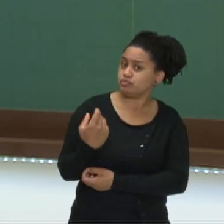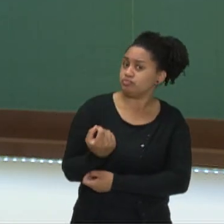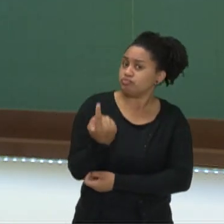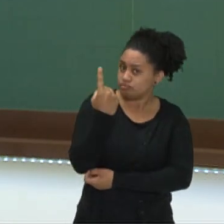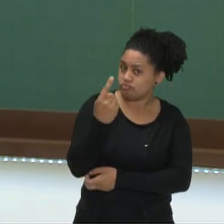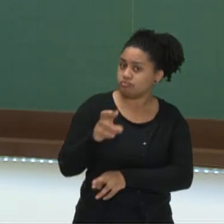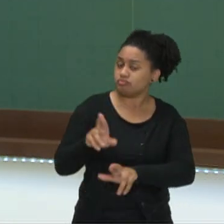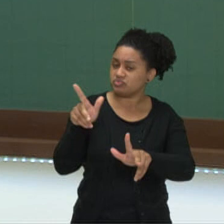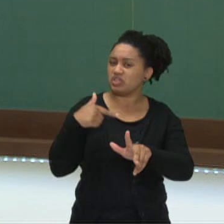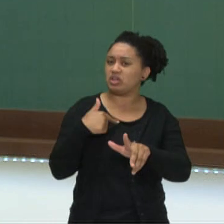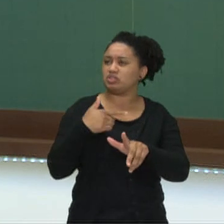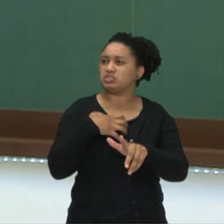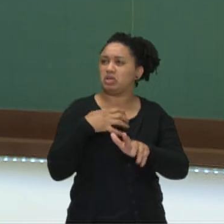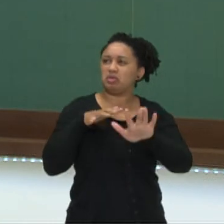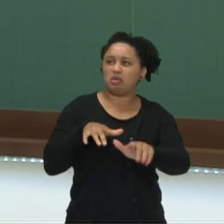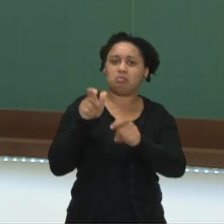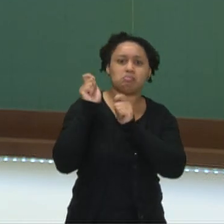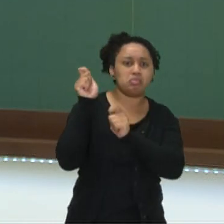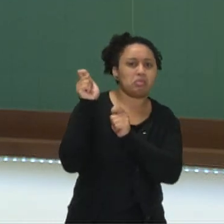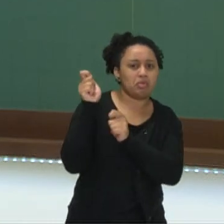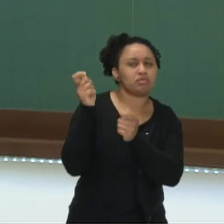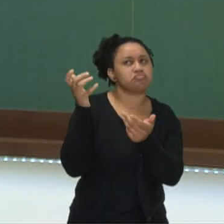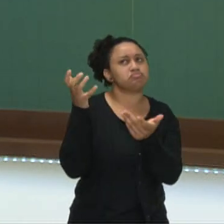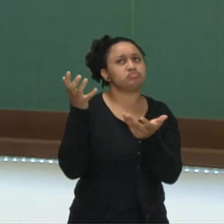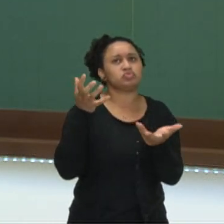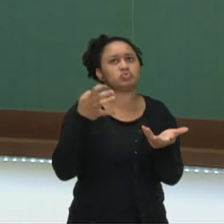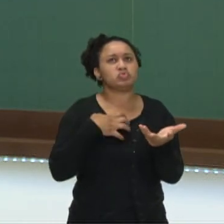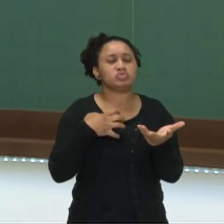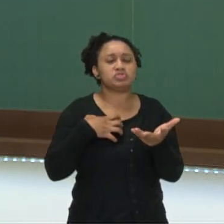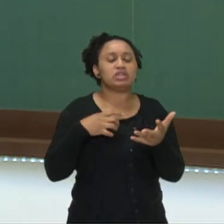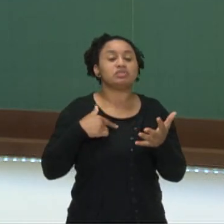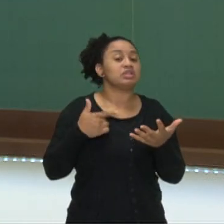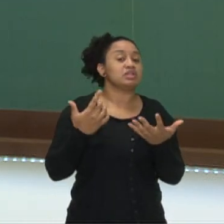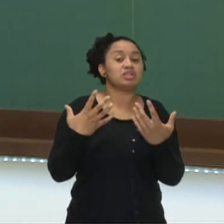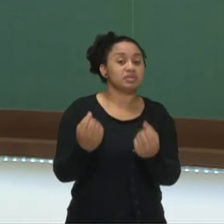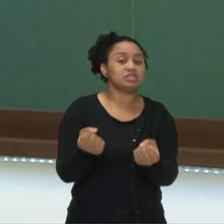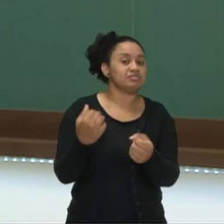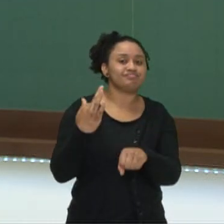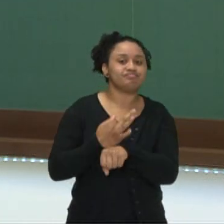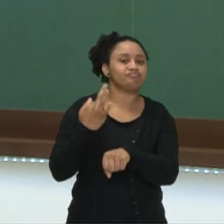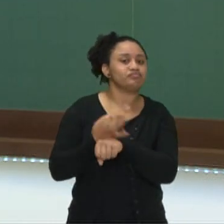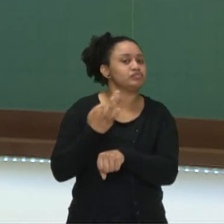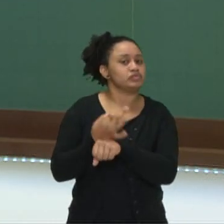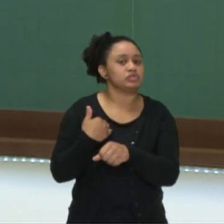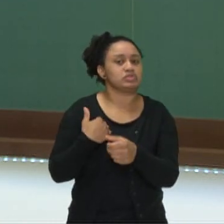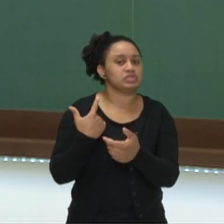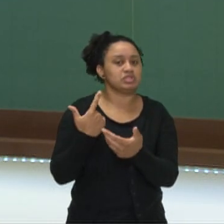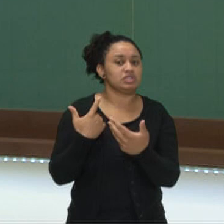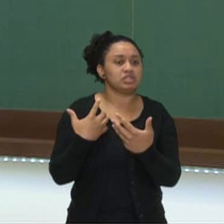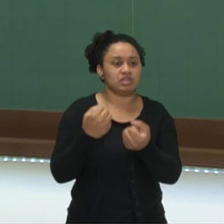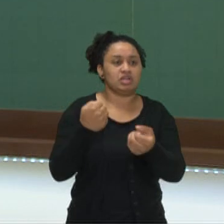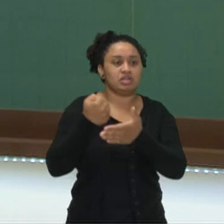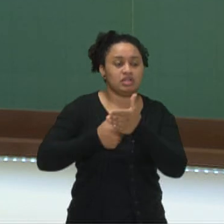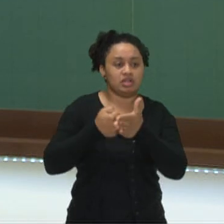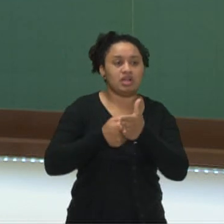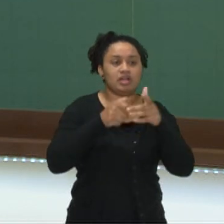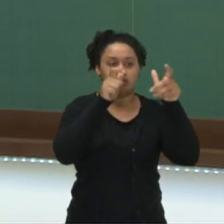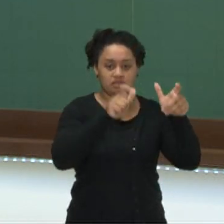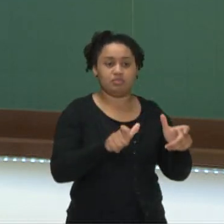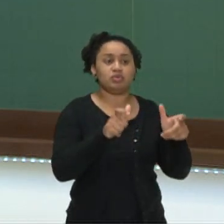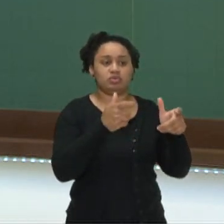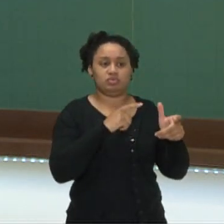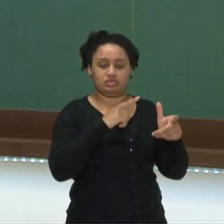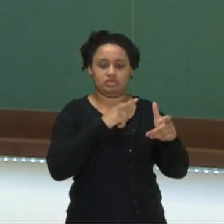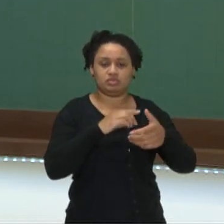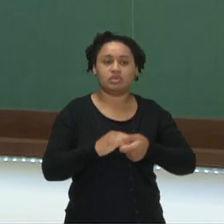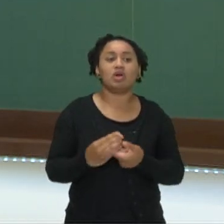de protesto, se assim podemos dizer, melhor dizendo, uma forma de resistência a esses bispos, a esses duques. E